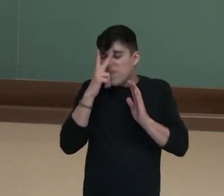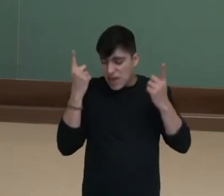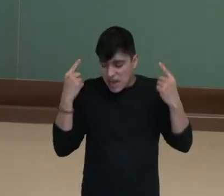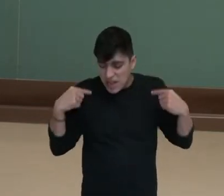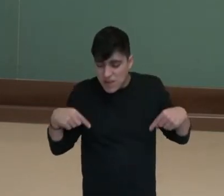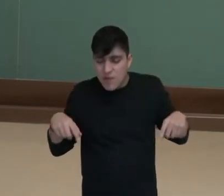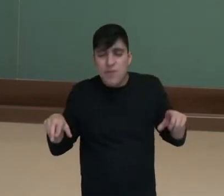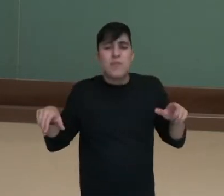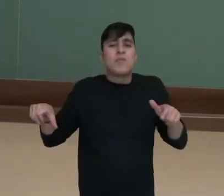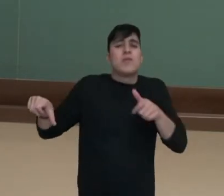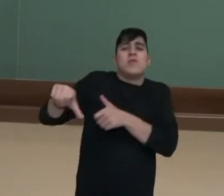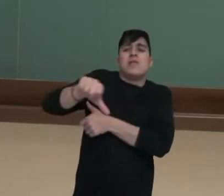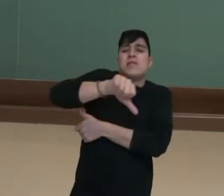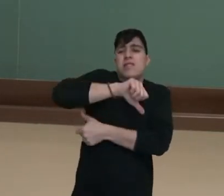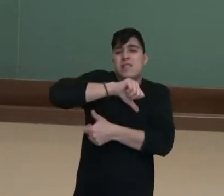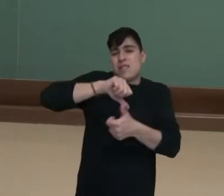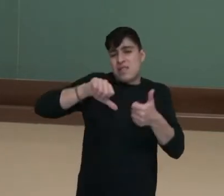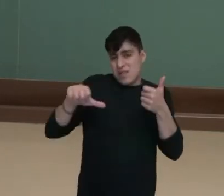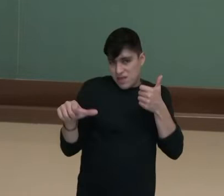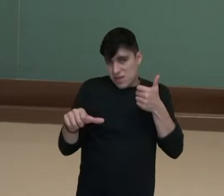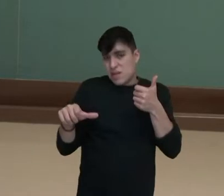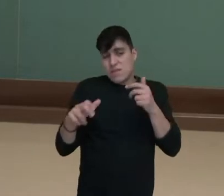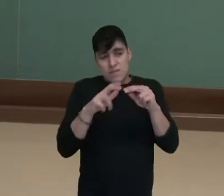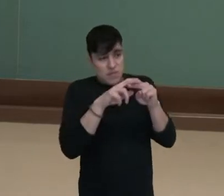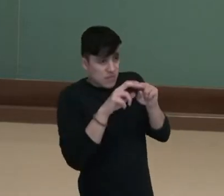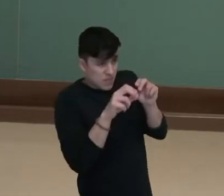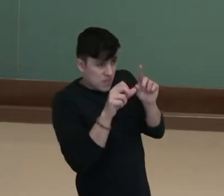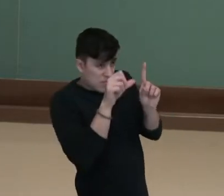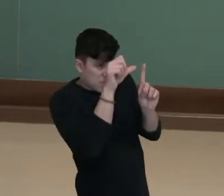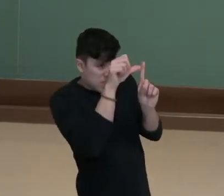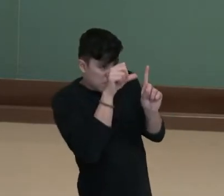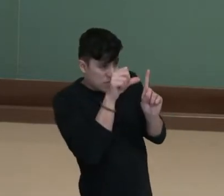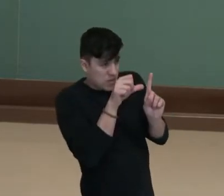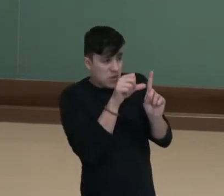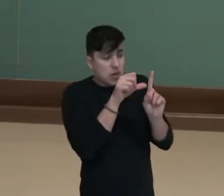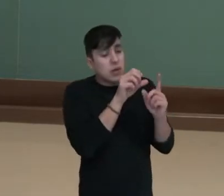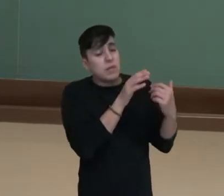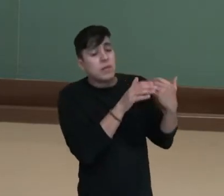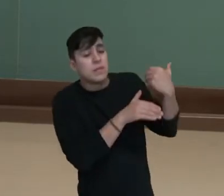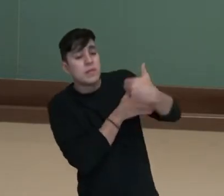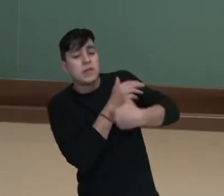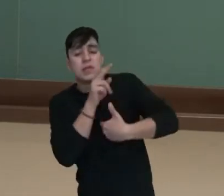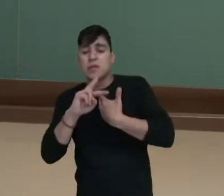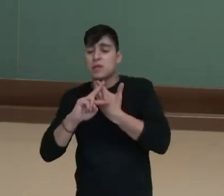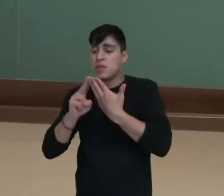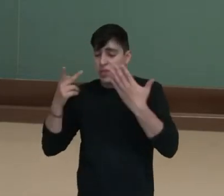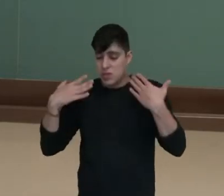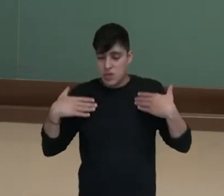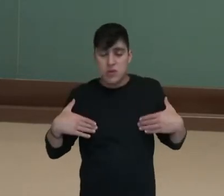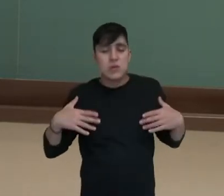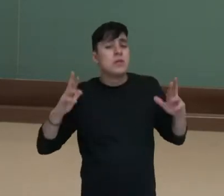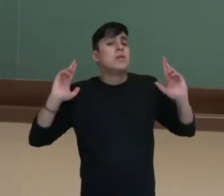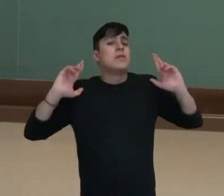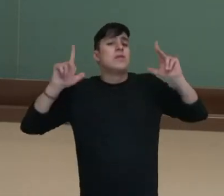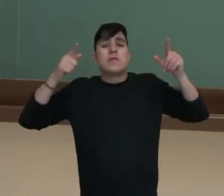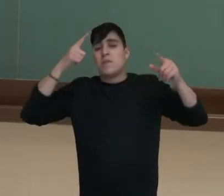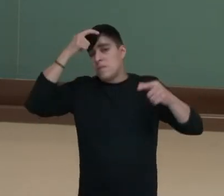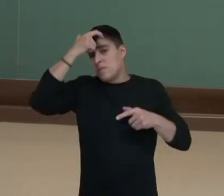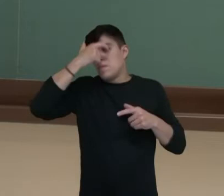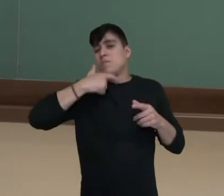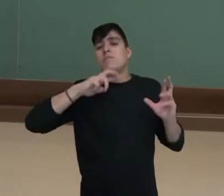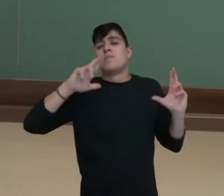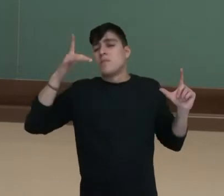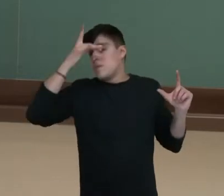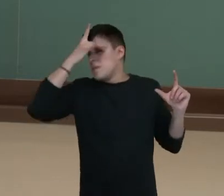Então, determinada alteração genética faz com que a aparência física seja um pouco diferente, tá? Então,